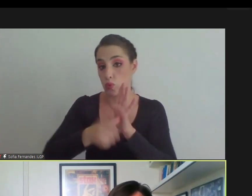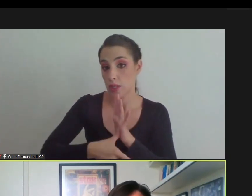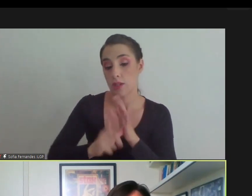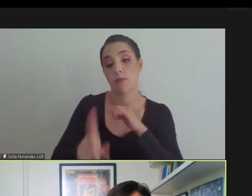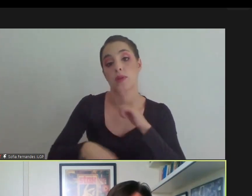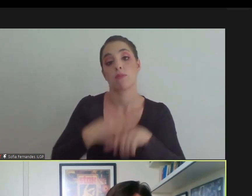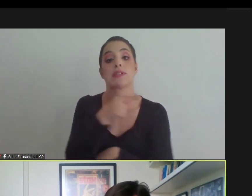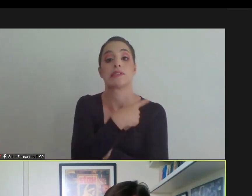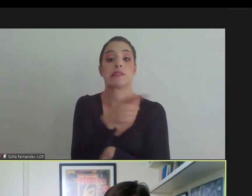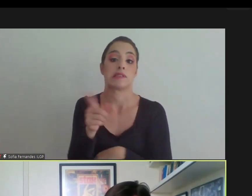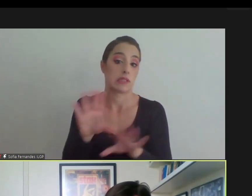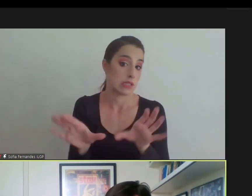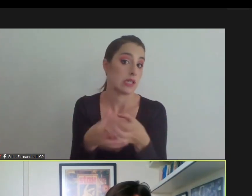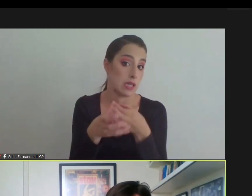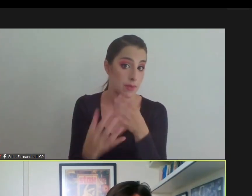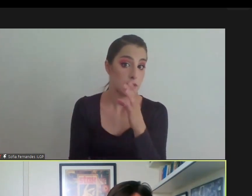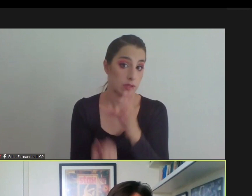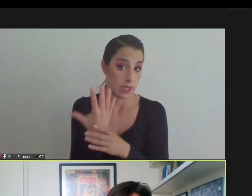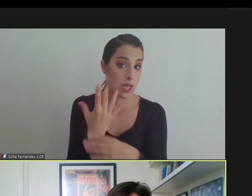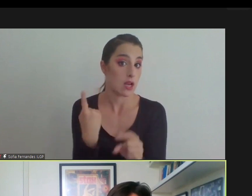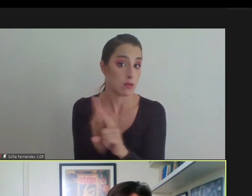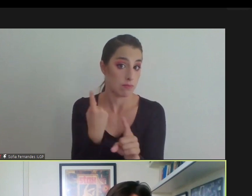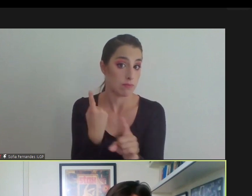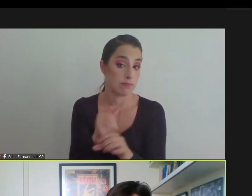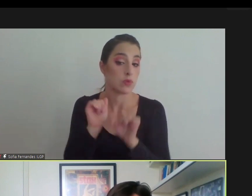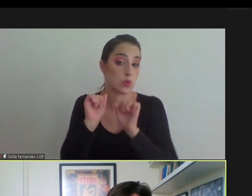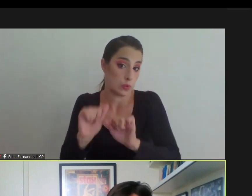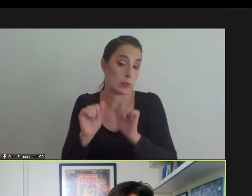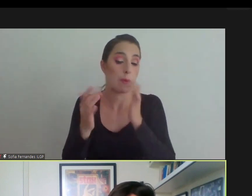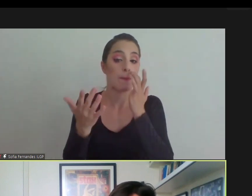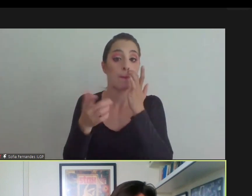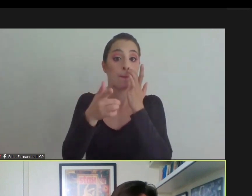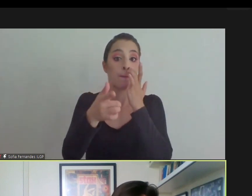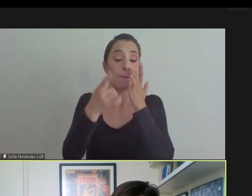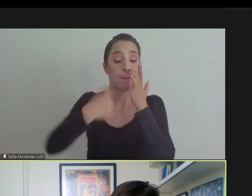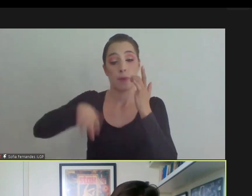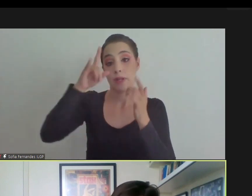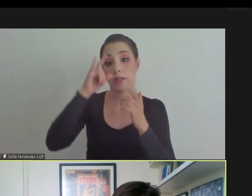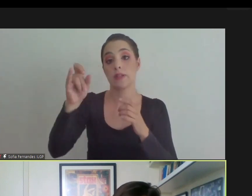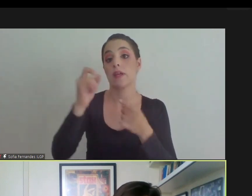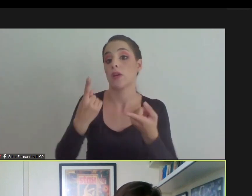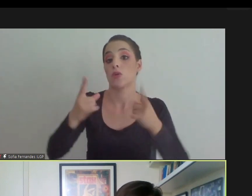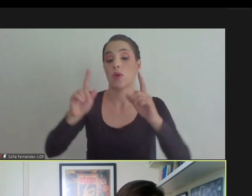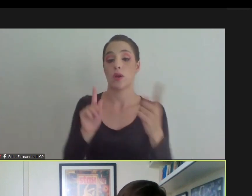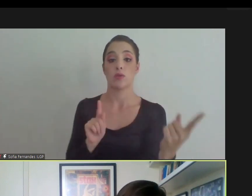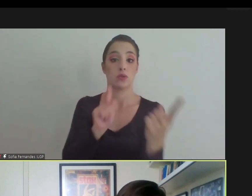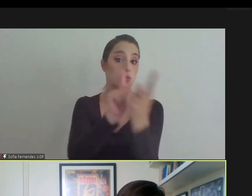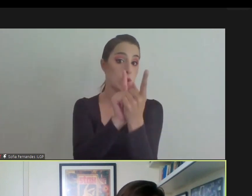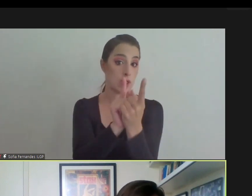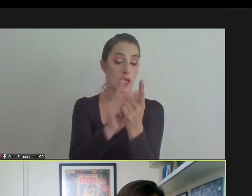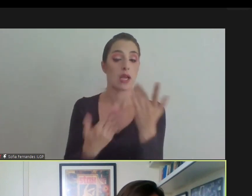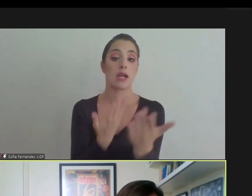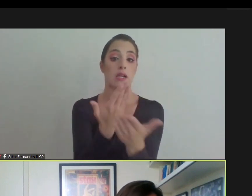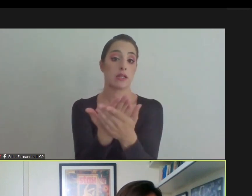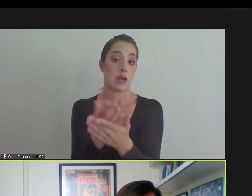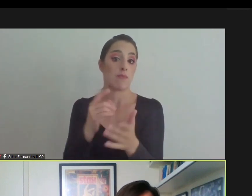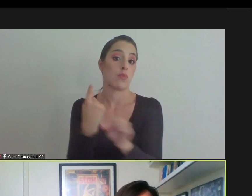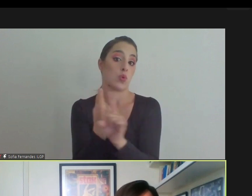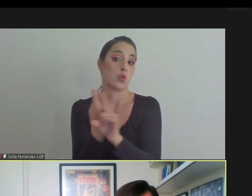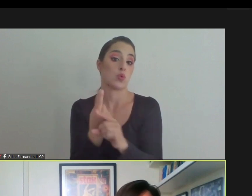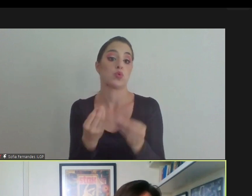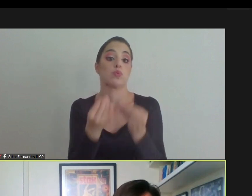próprias criem as soluções. Então, nós não trazemos as soluções, não é a ideia de um serviço de consultoria que entrega produtos prontos, mas sim